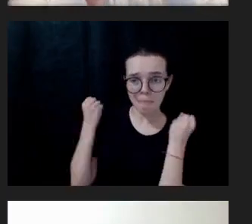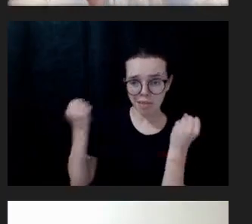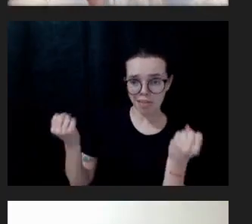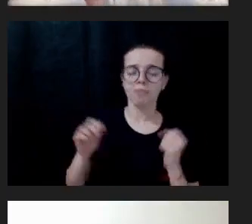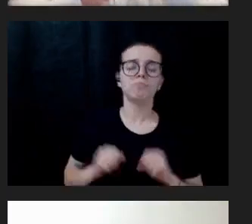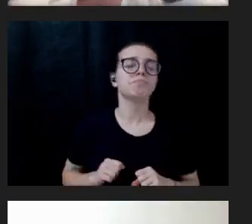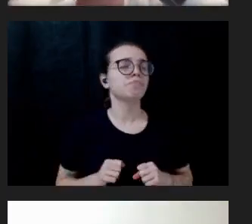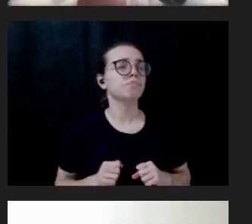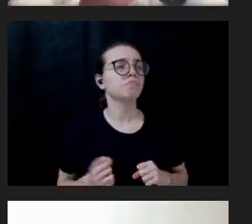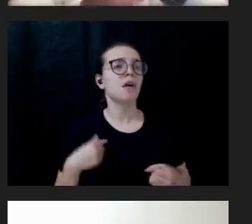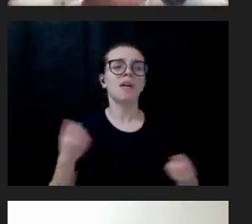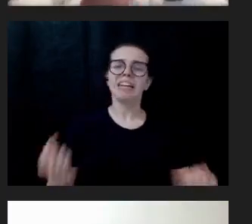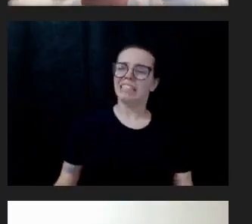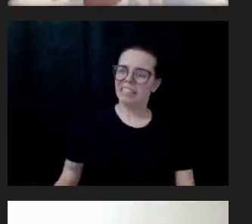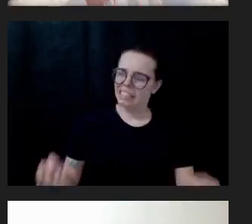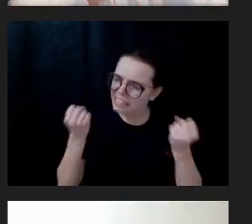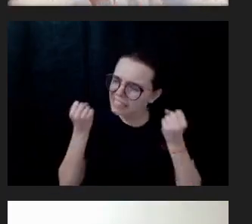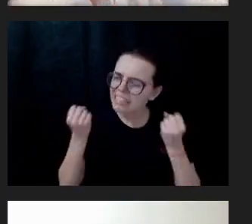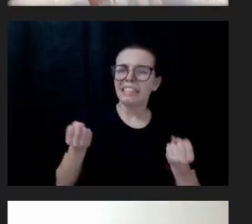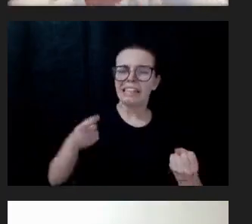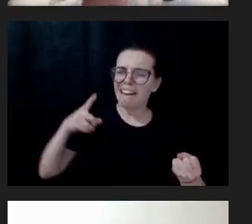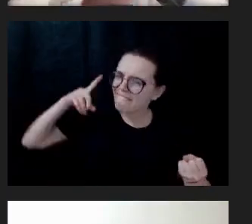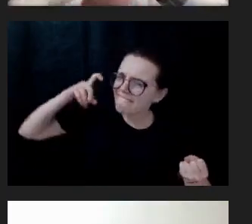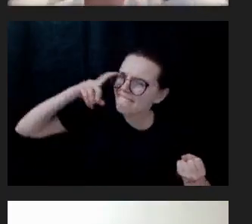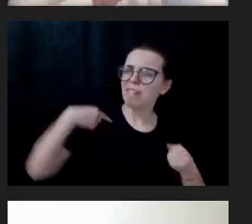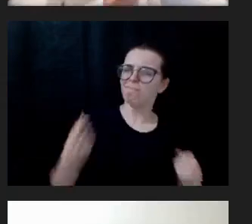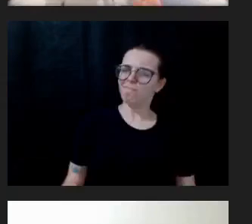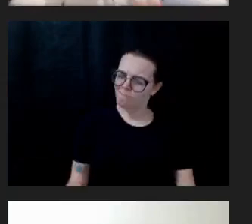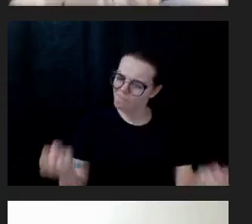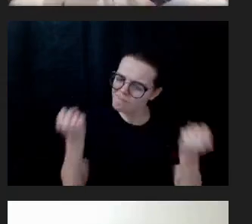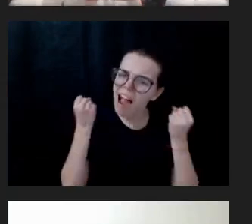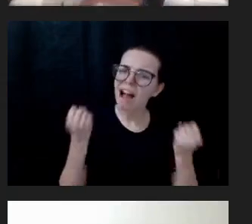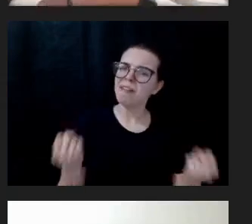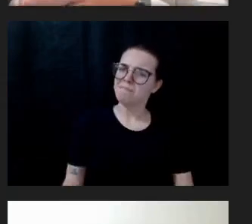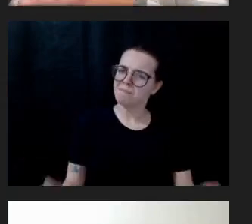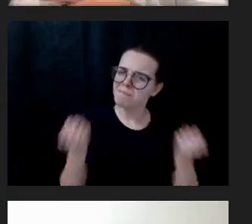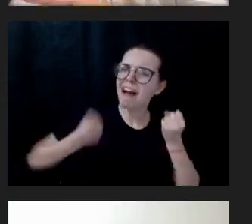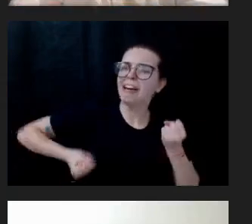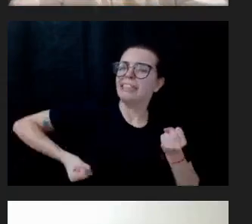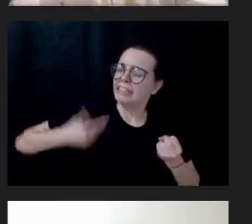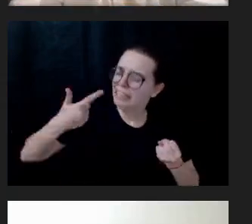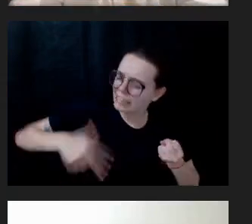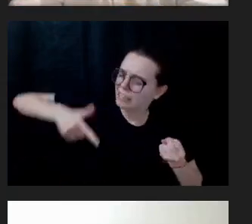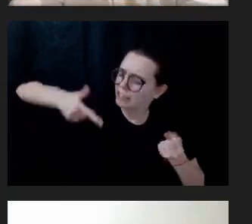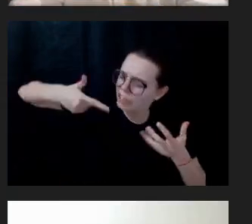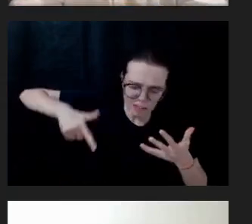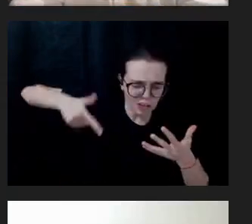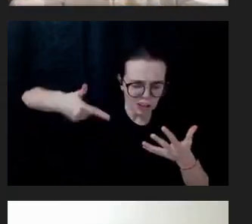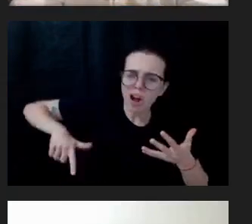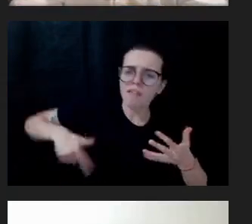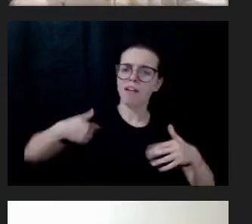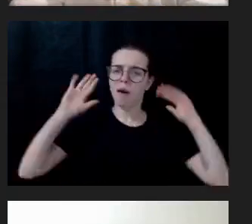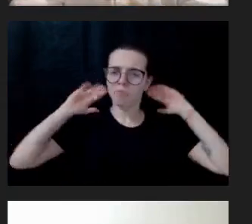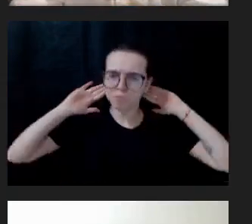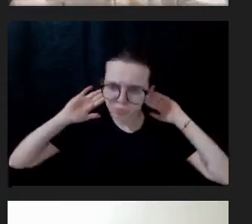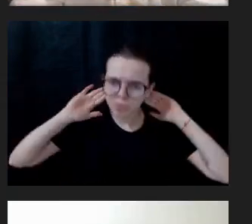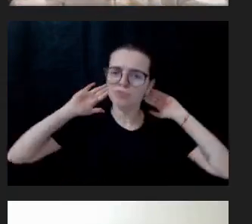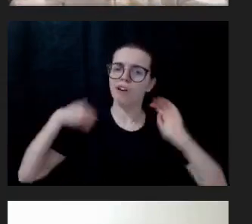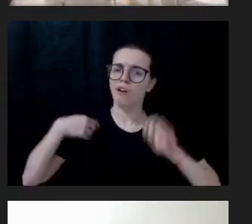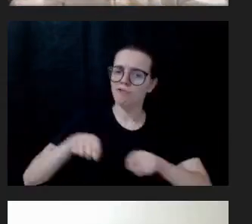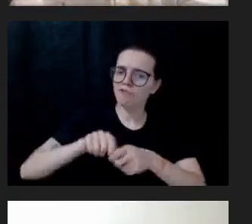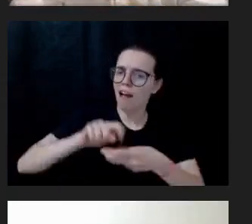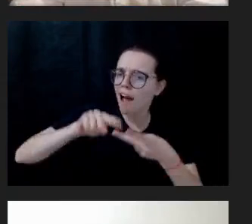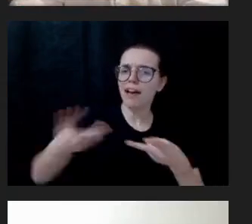muito cansativa. Estou levantando pesos várias vezes, estou fazendo abdominais, estou